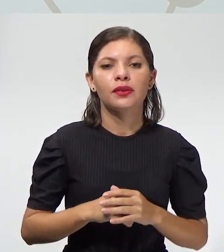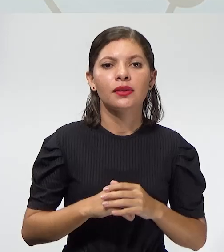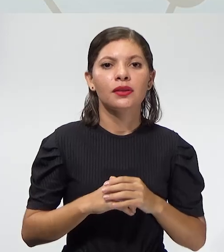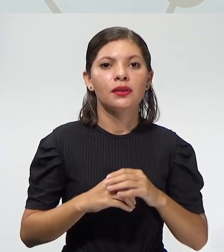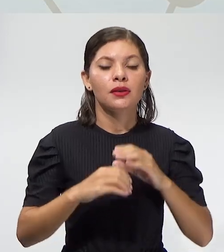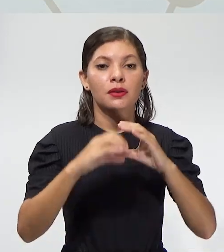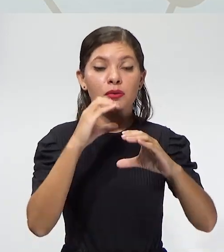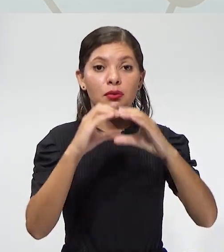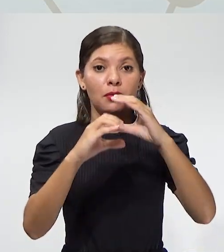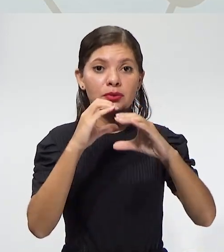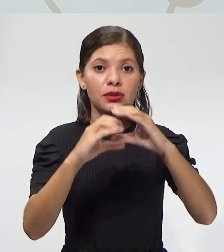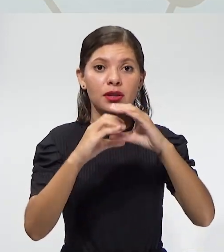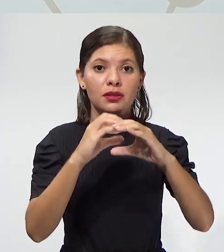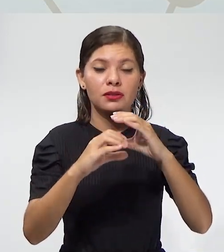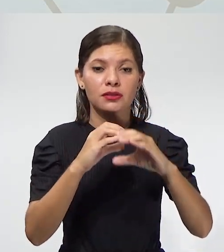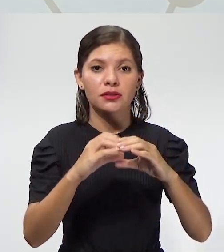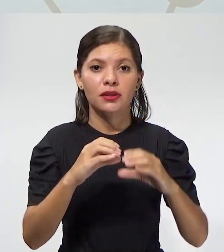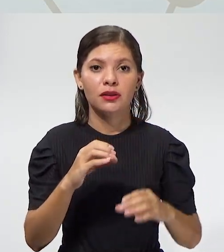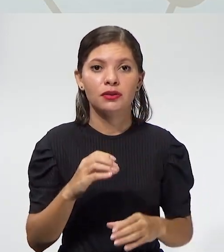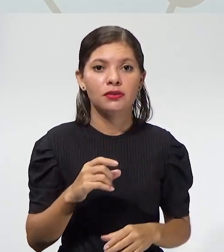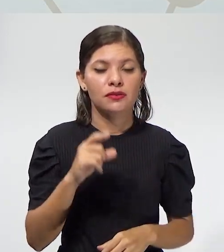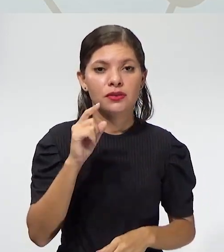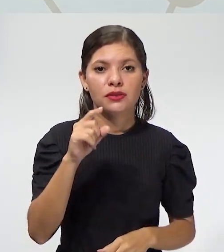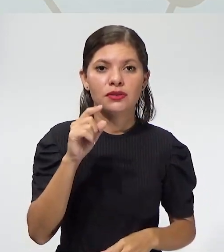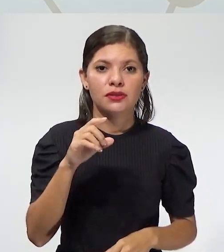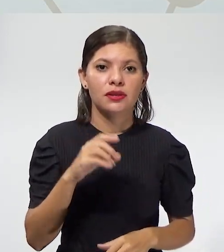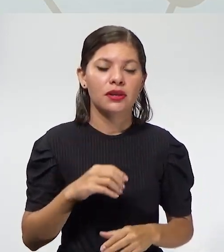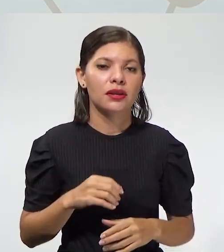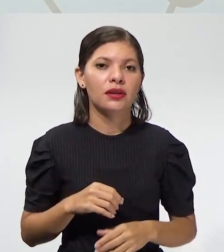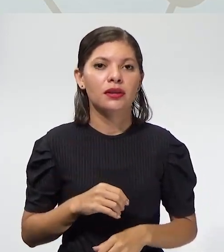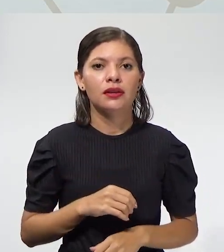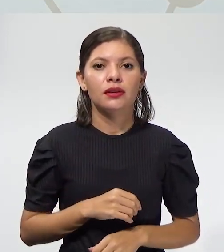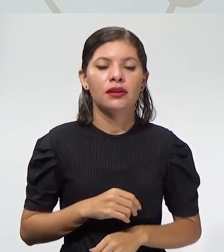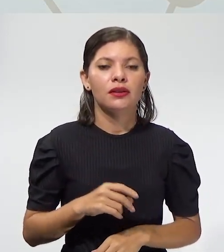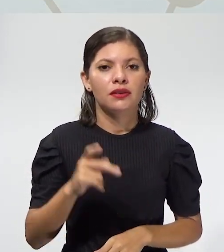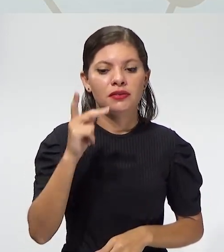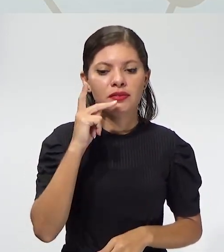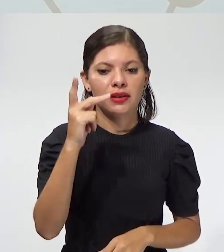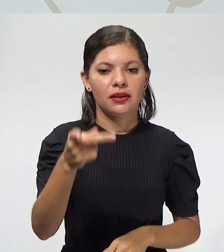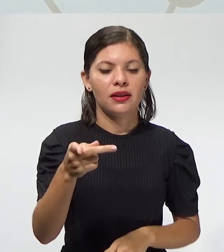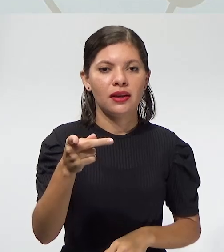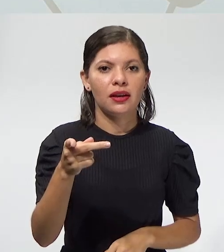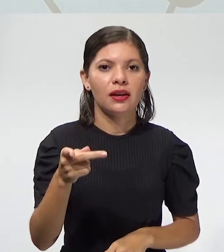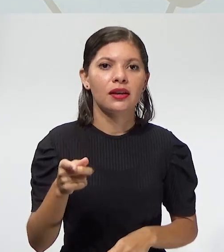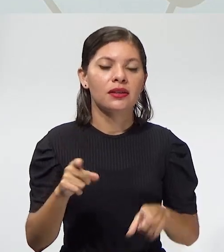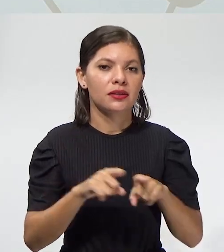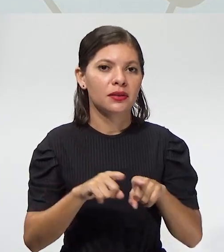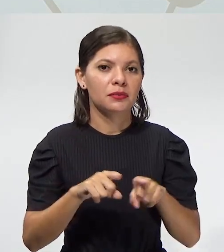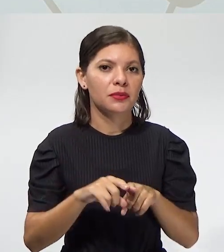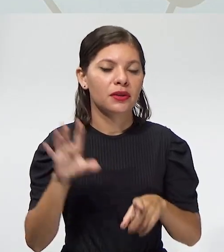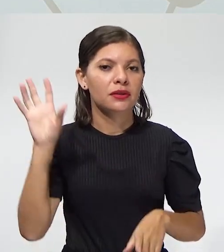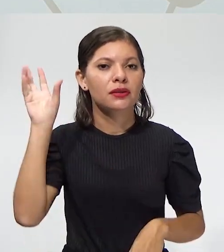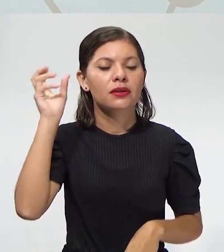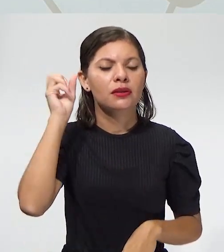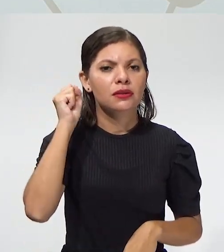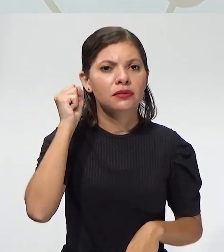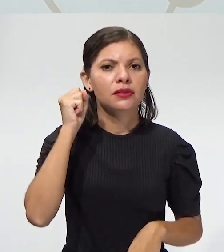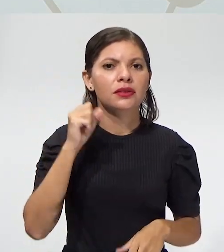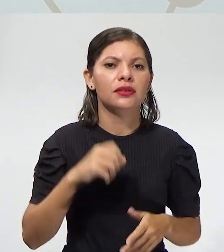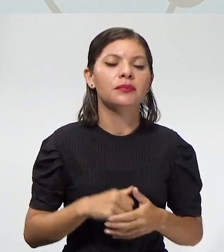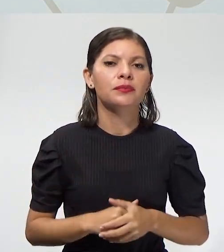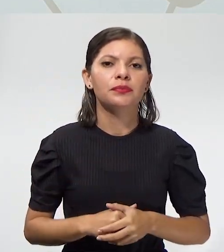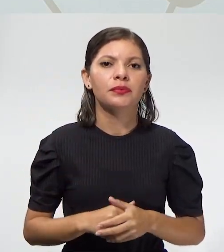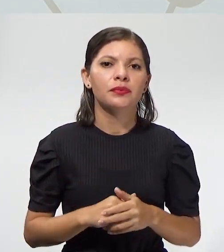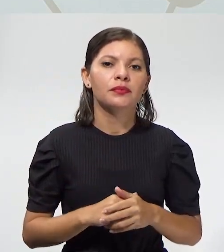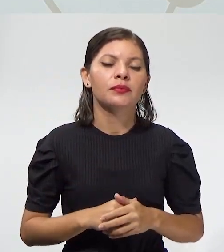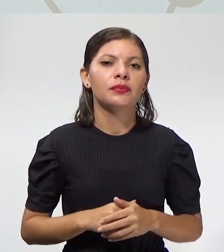ela é uma via de dois sentidos. Você não tem como se comunicar com alguém que só você fala, né? Você tem que